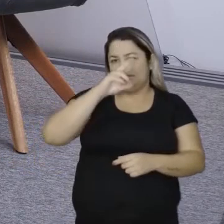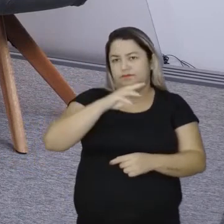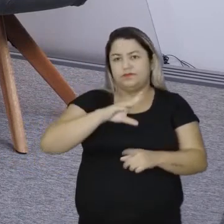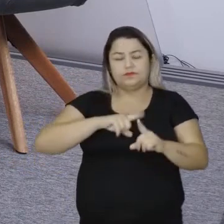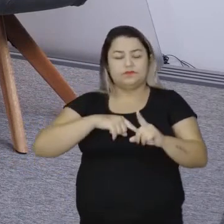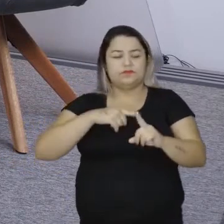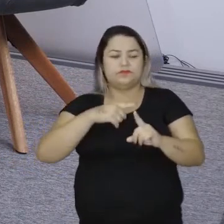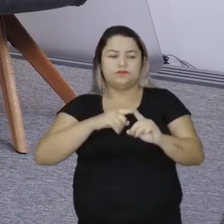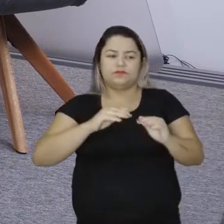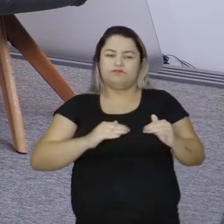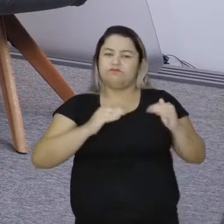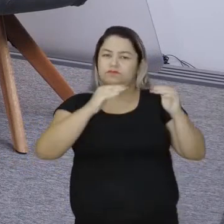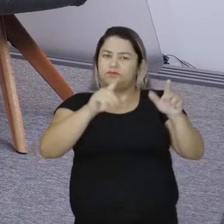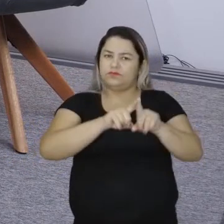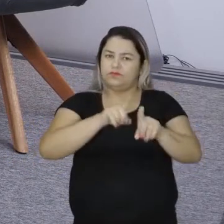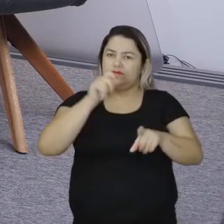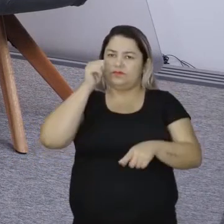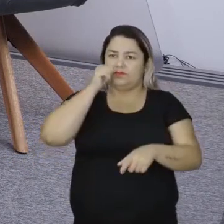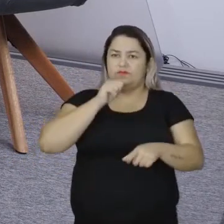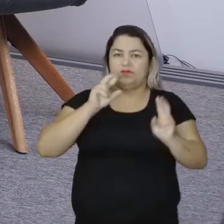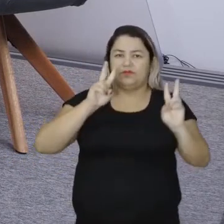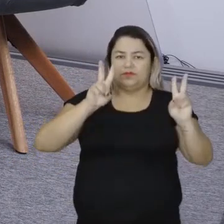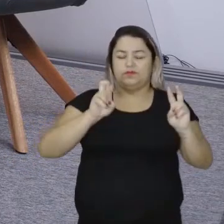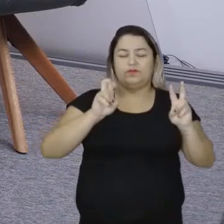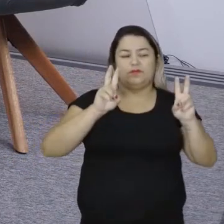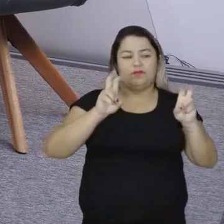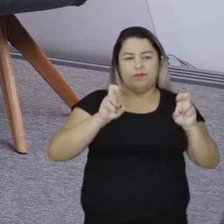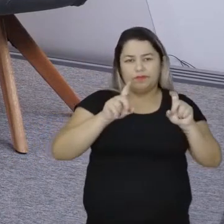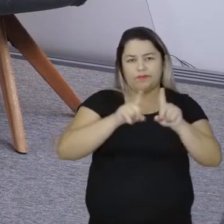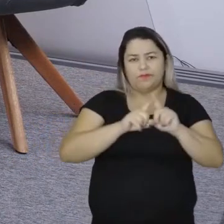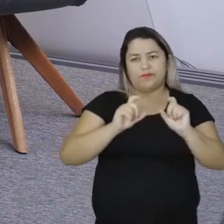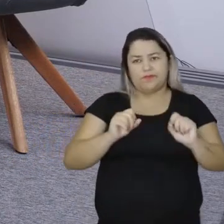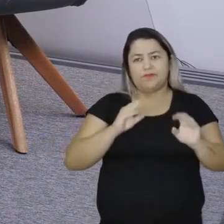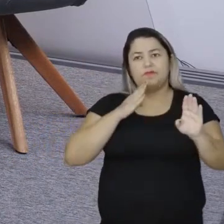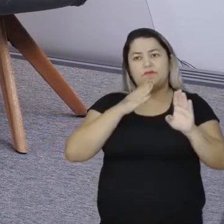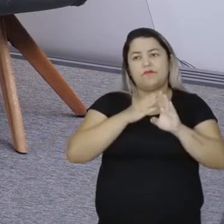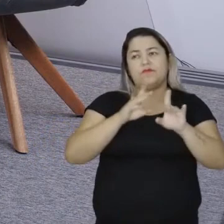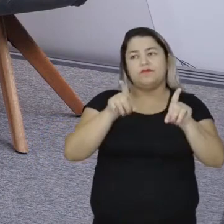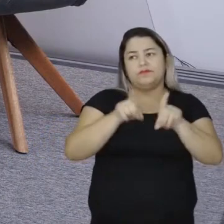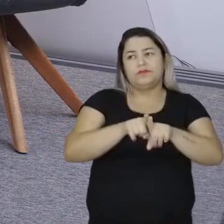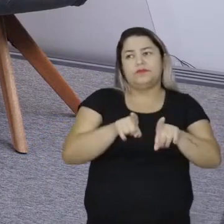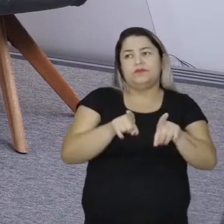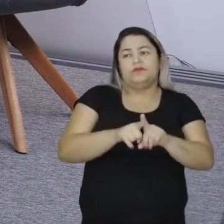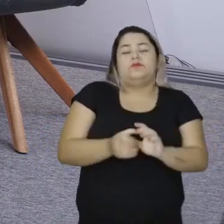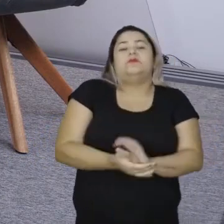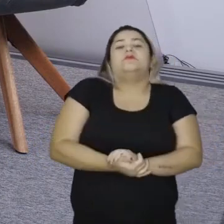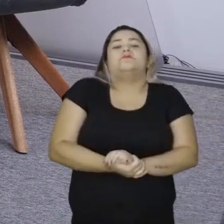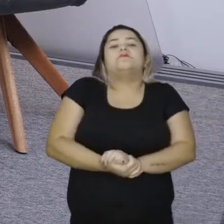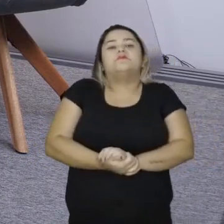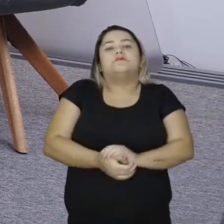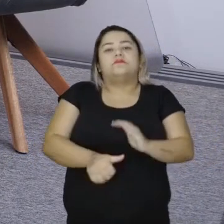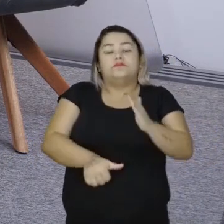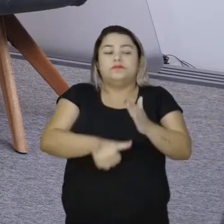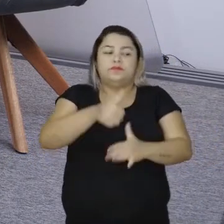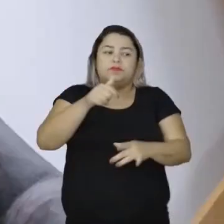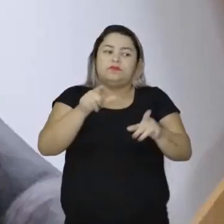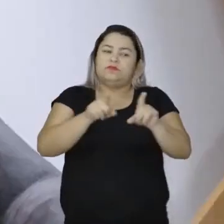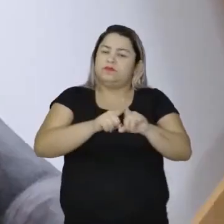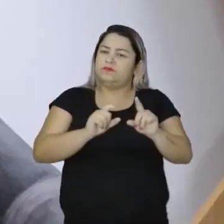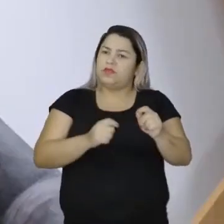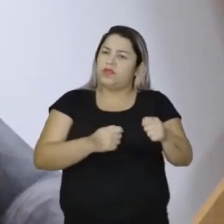das mulheres em assuntos que lhe dizem respeito diretamente também. Primeiro, nós não somos maioria em quase